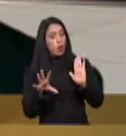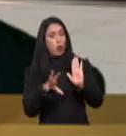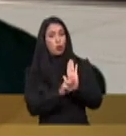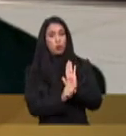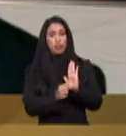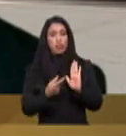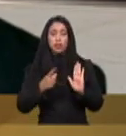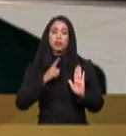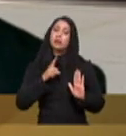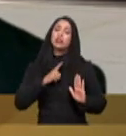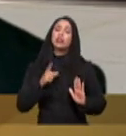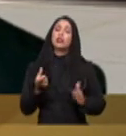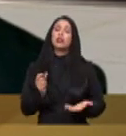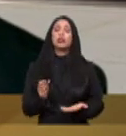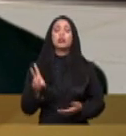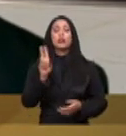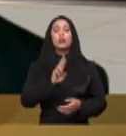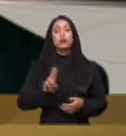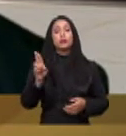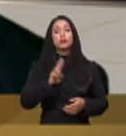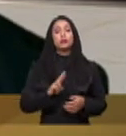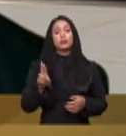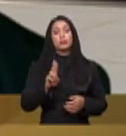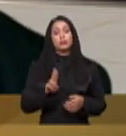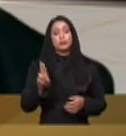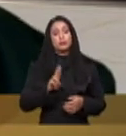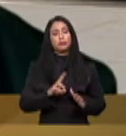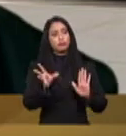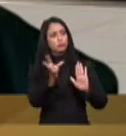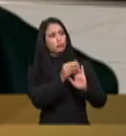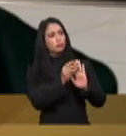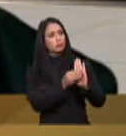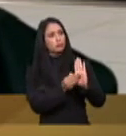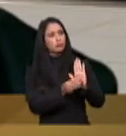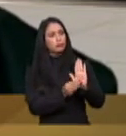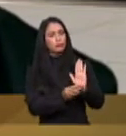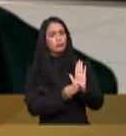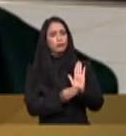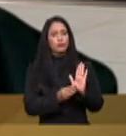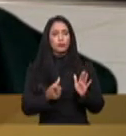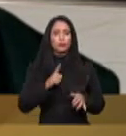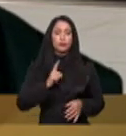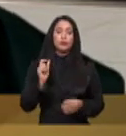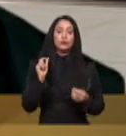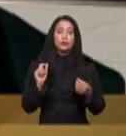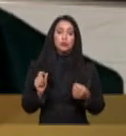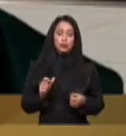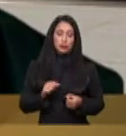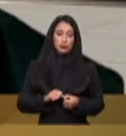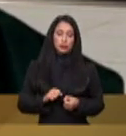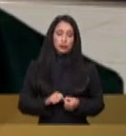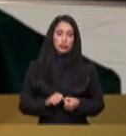que servem de bandeja aos usuários, material informativo sob medida para suas paixões,